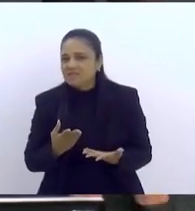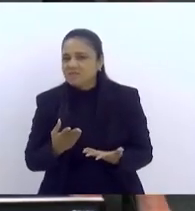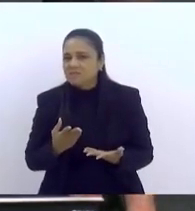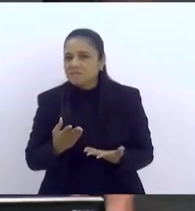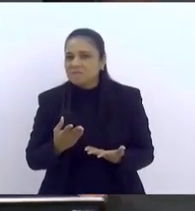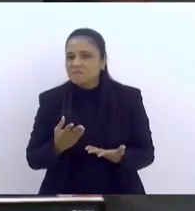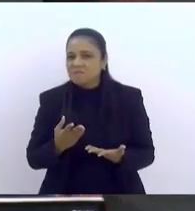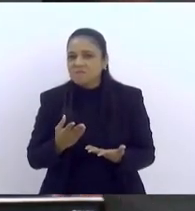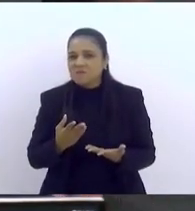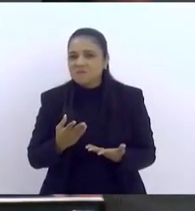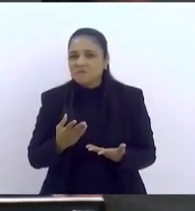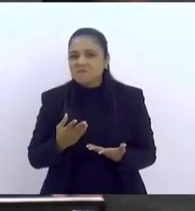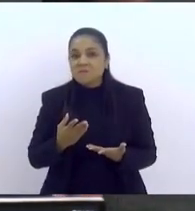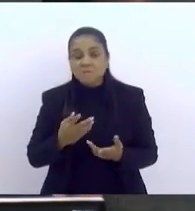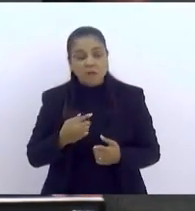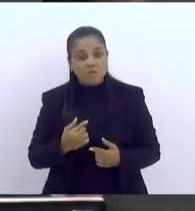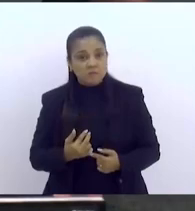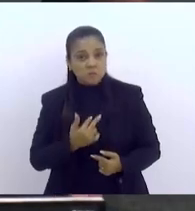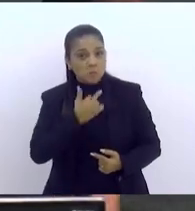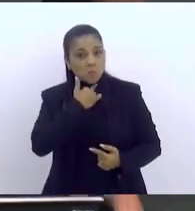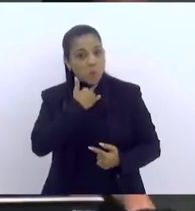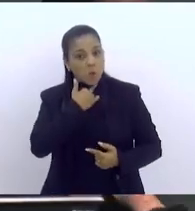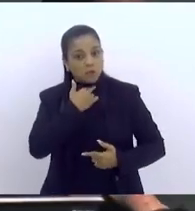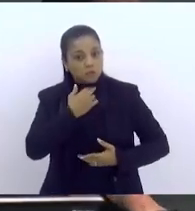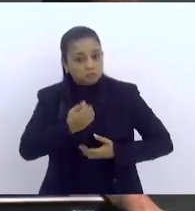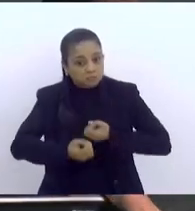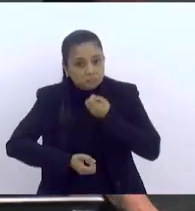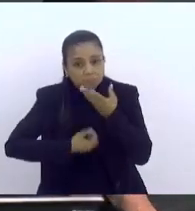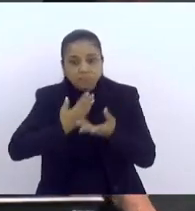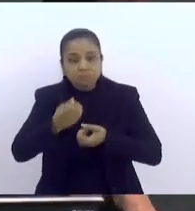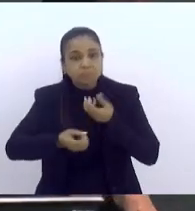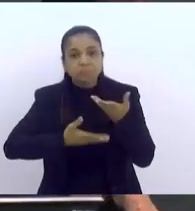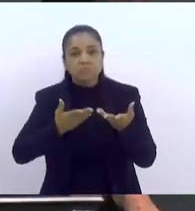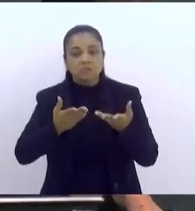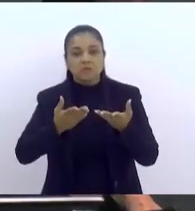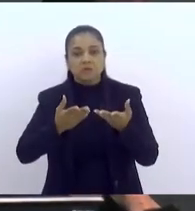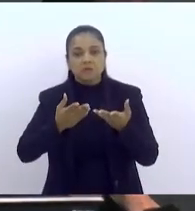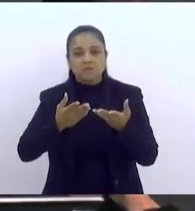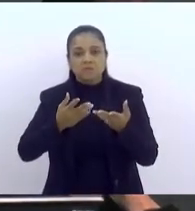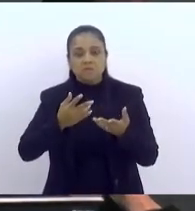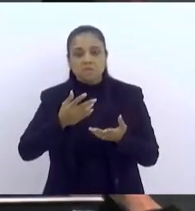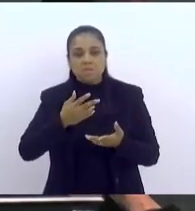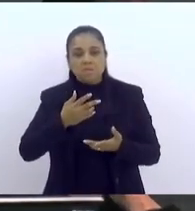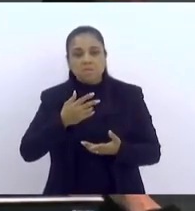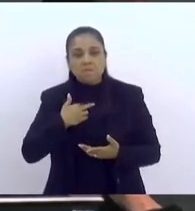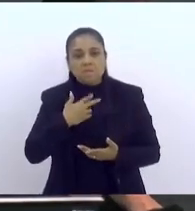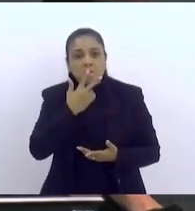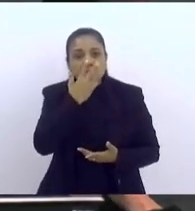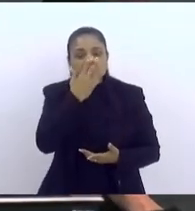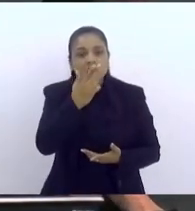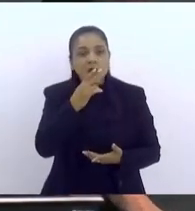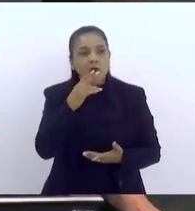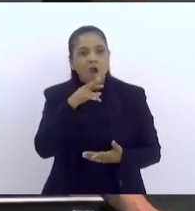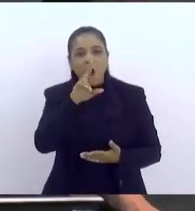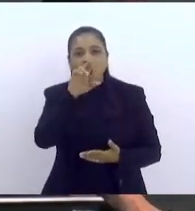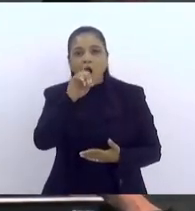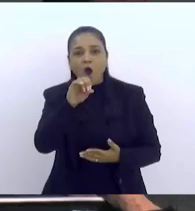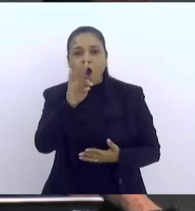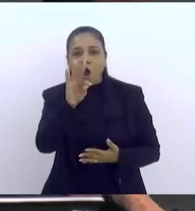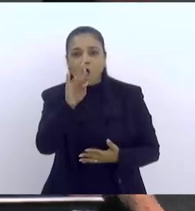não contra-argumenta, você rotula. É muito mais fácil